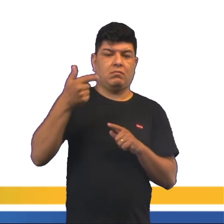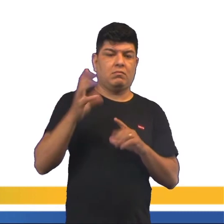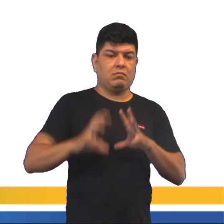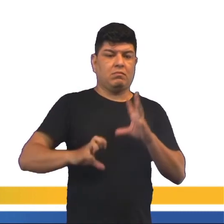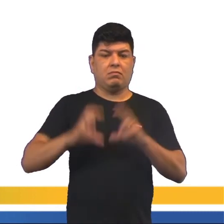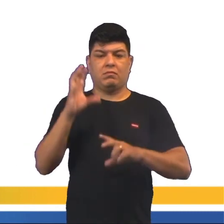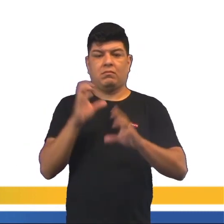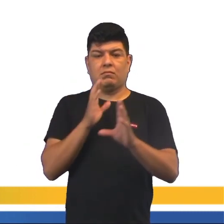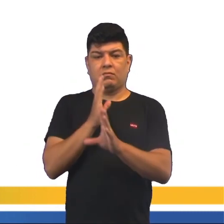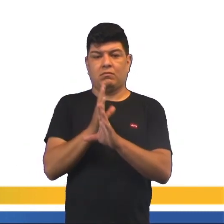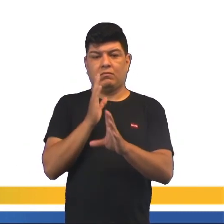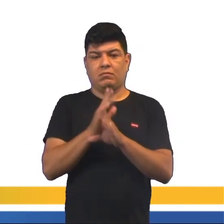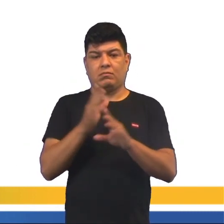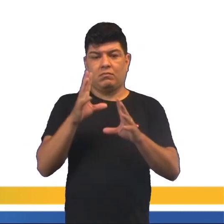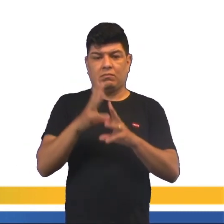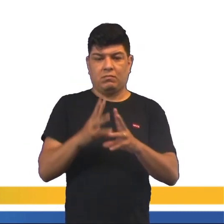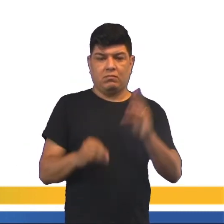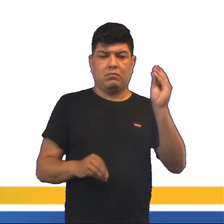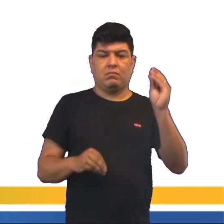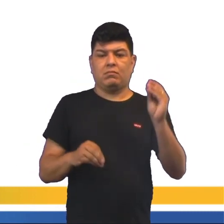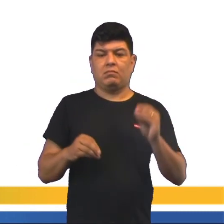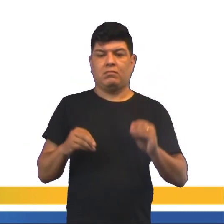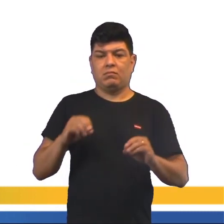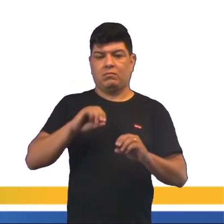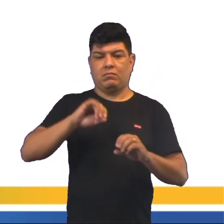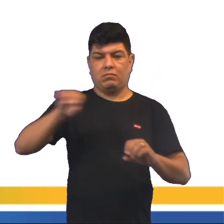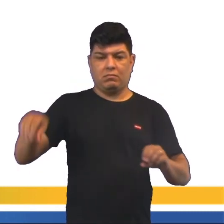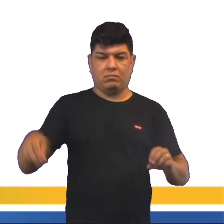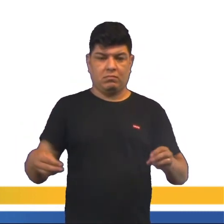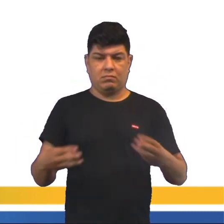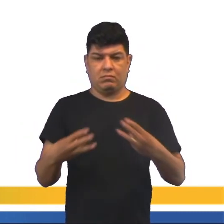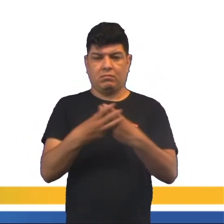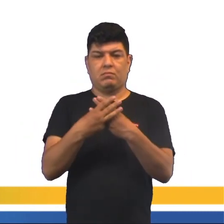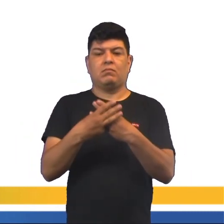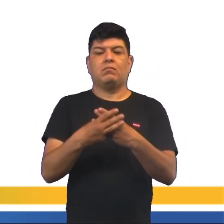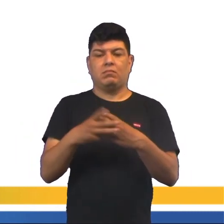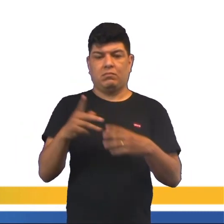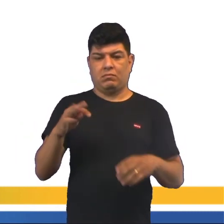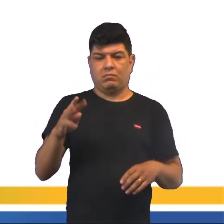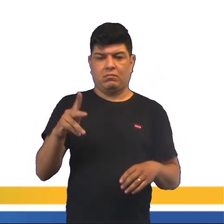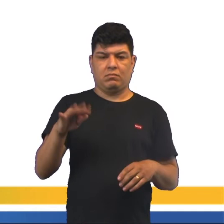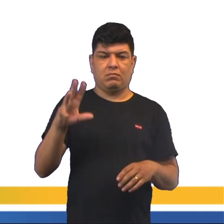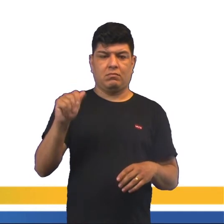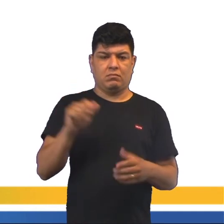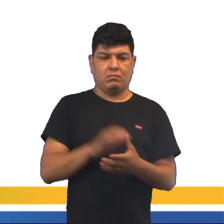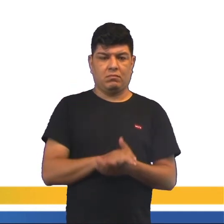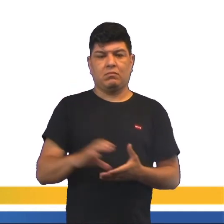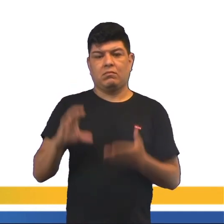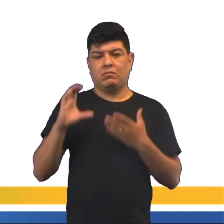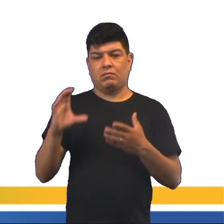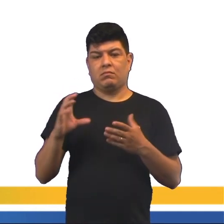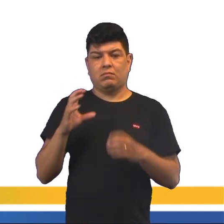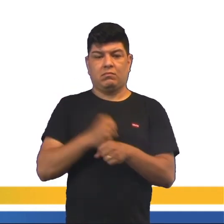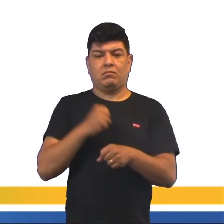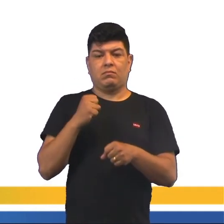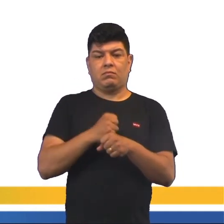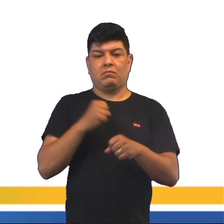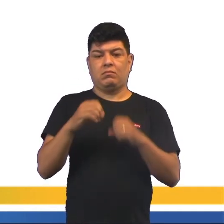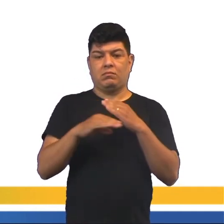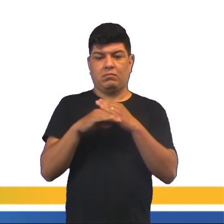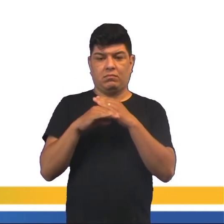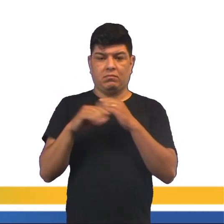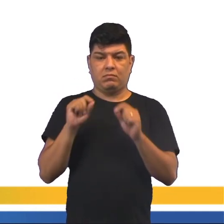paz no Ocidente nos anos posteriores ao conflito, provocando uma fuga em massa, né, de judeus para a Palestina. Letra